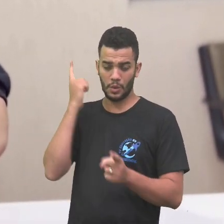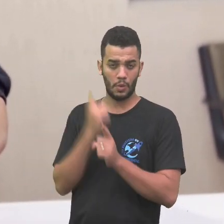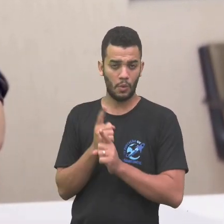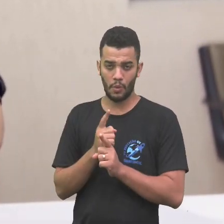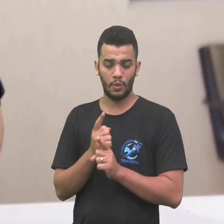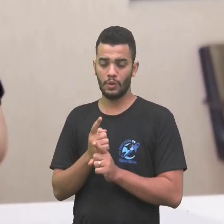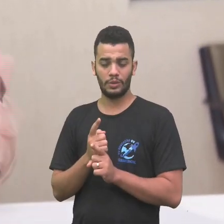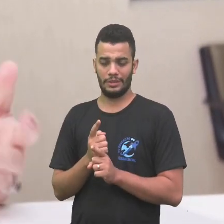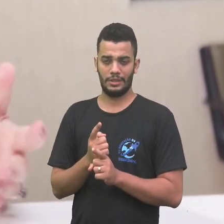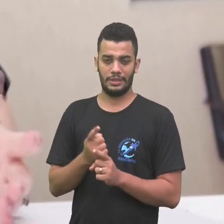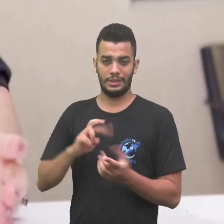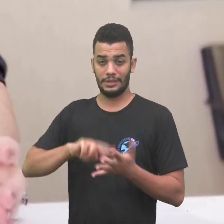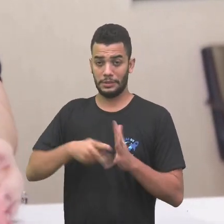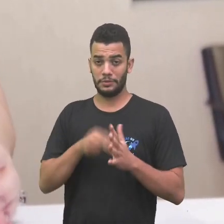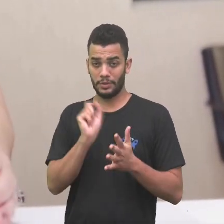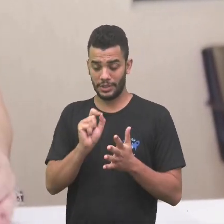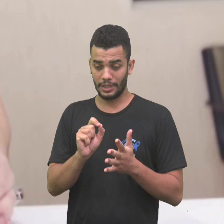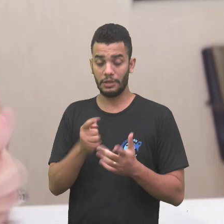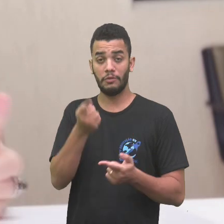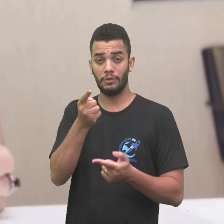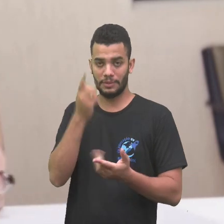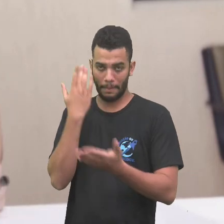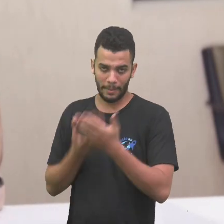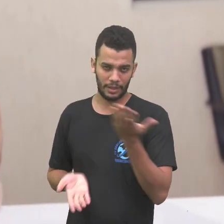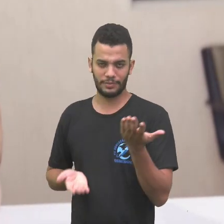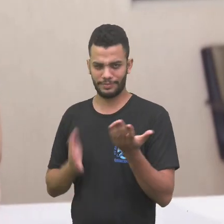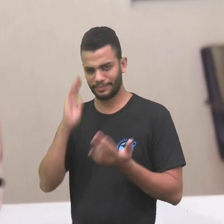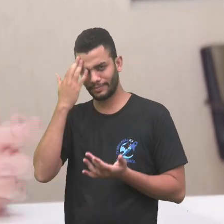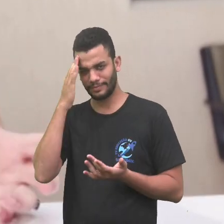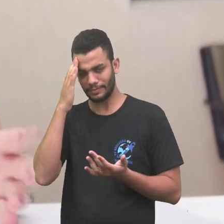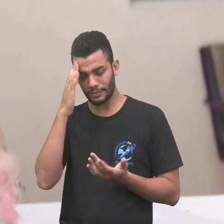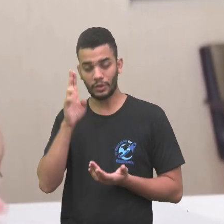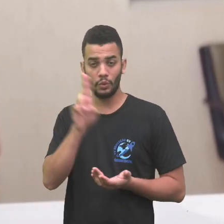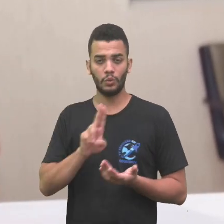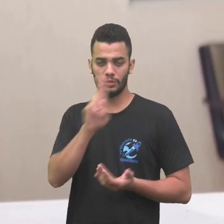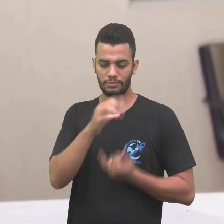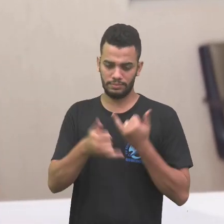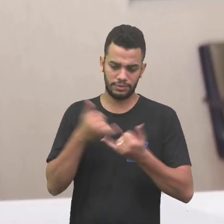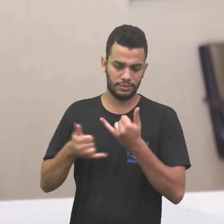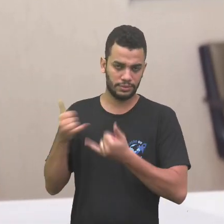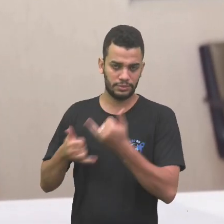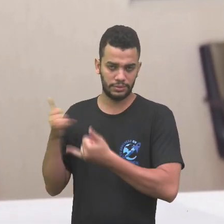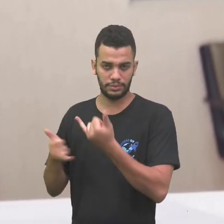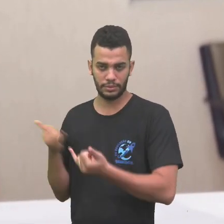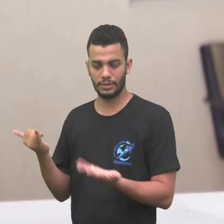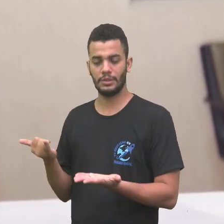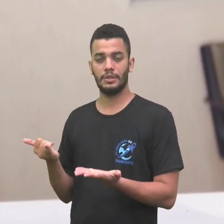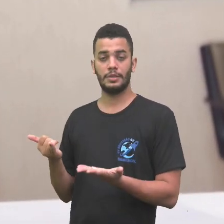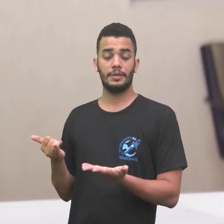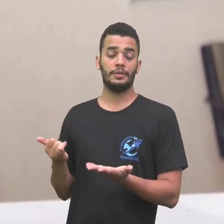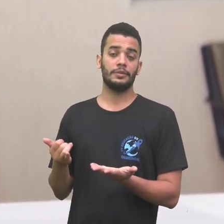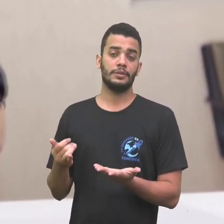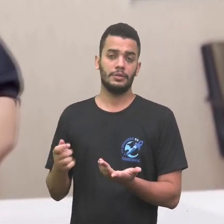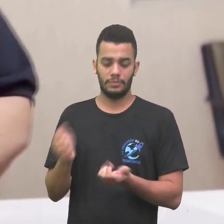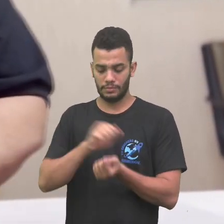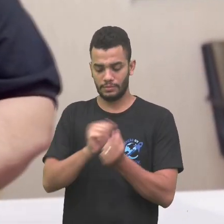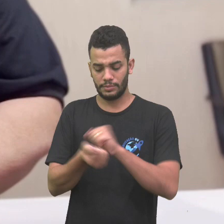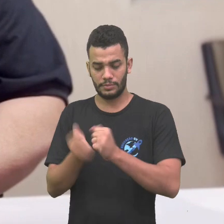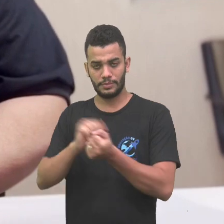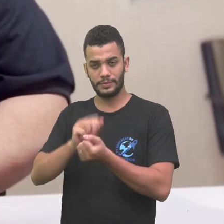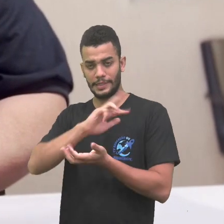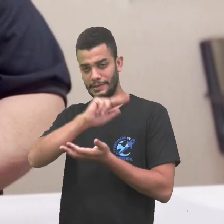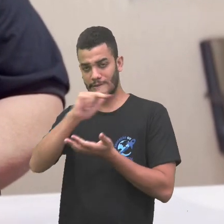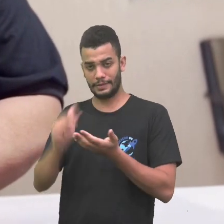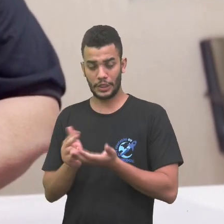foram acumulando pontos a partir dos seus acertos, até chegarem ao final. Hoje serão premiados os três